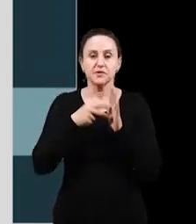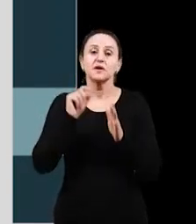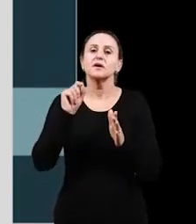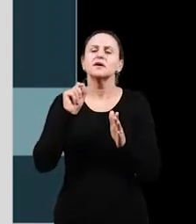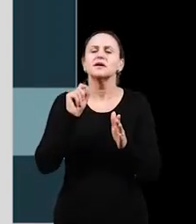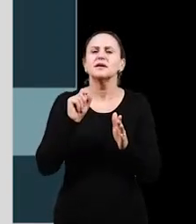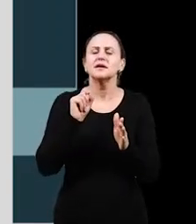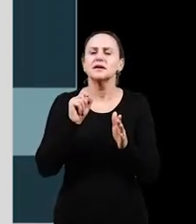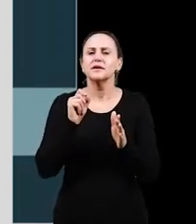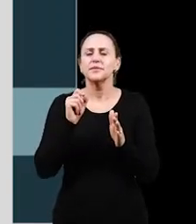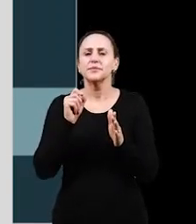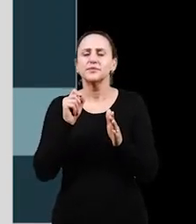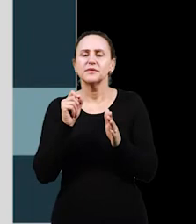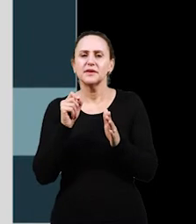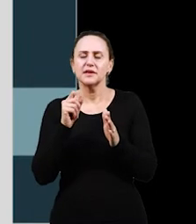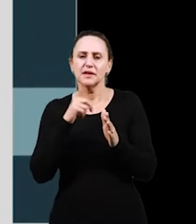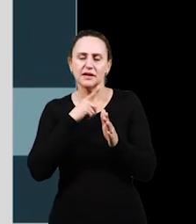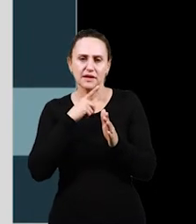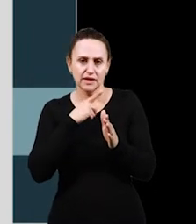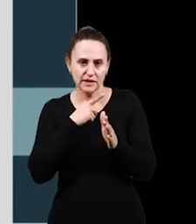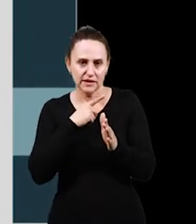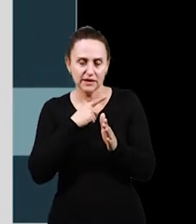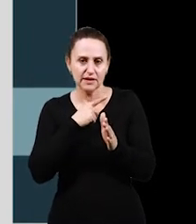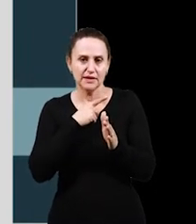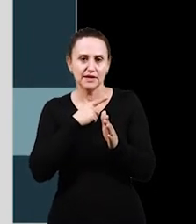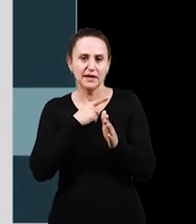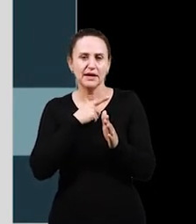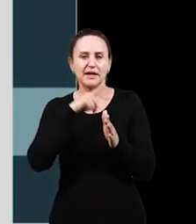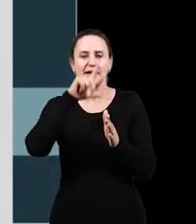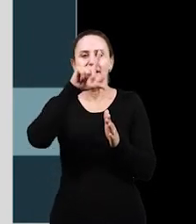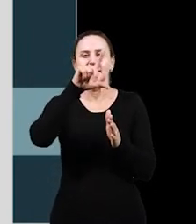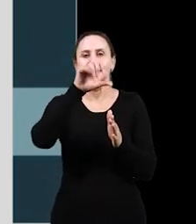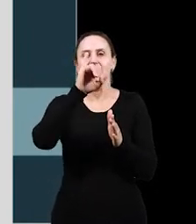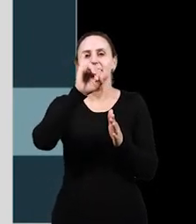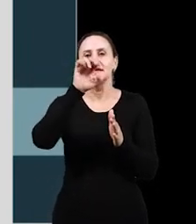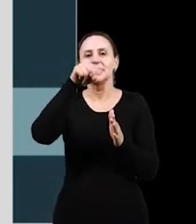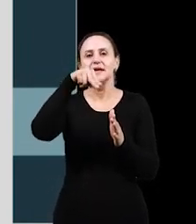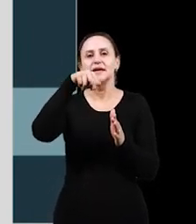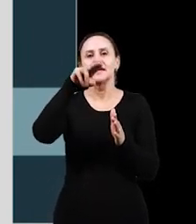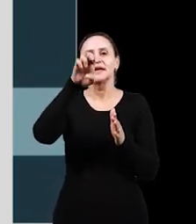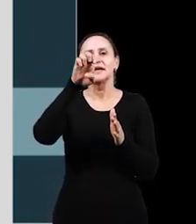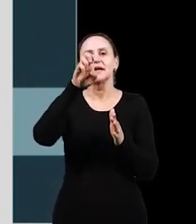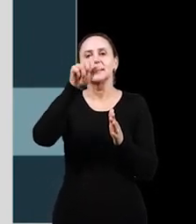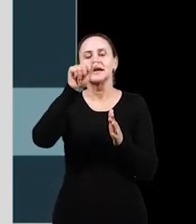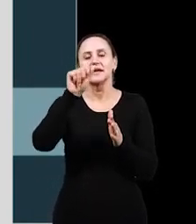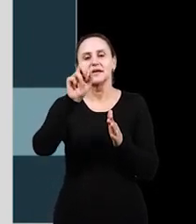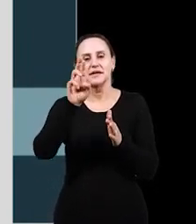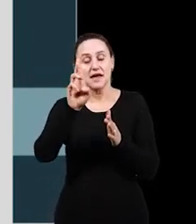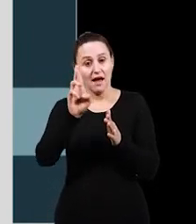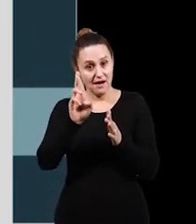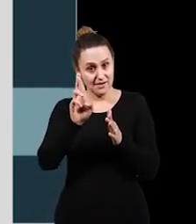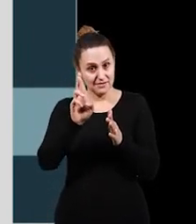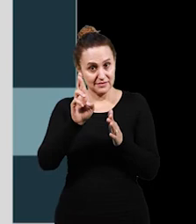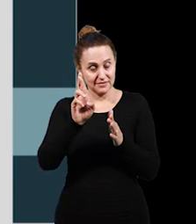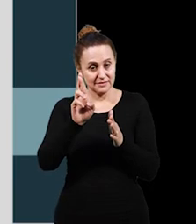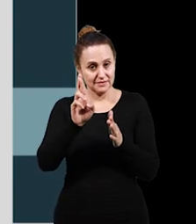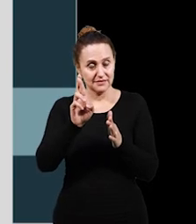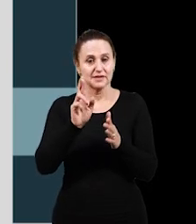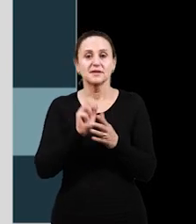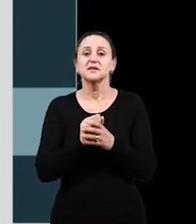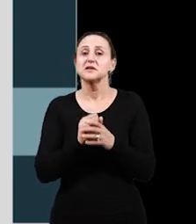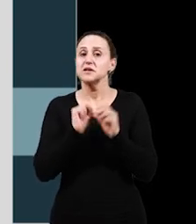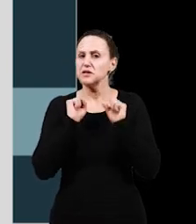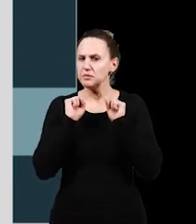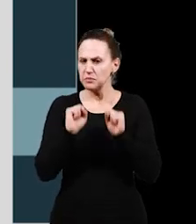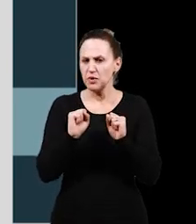sintagma ele é pautado no caráter linear da sala quer dizer a possibilidade de a gente colocar